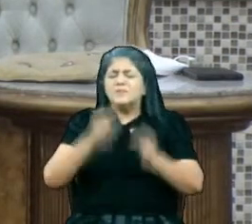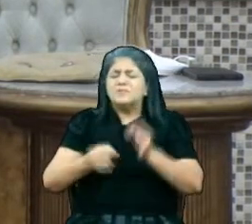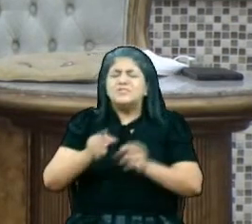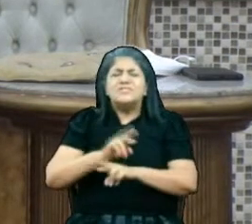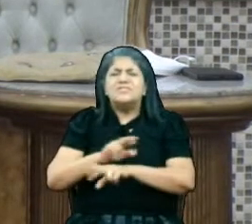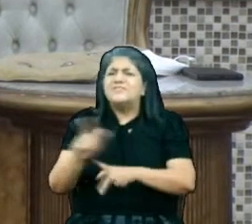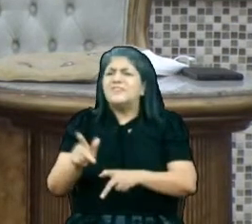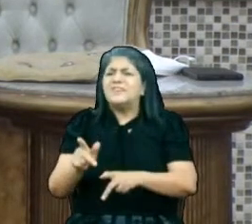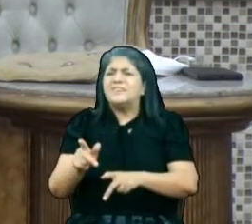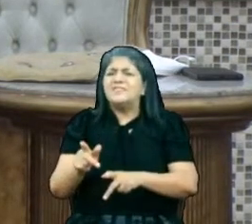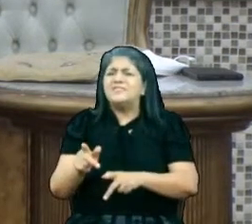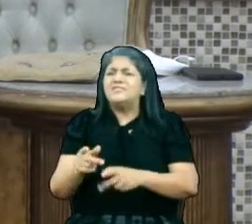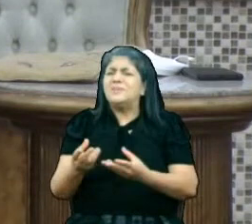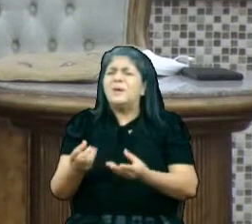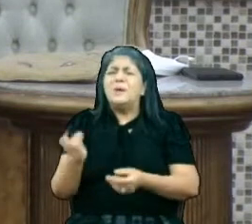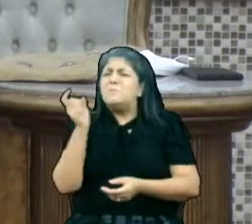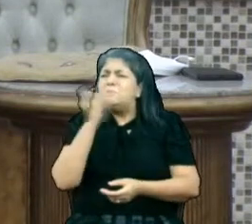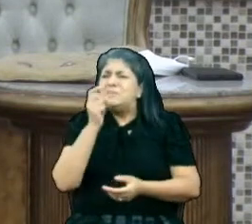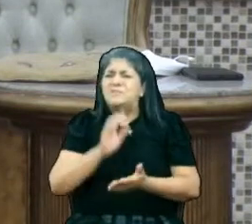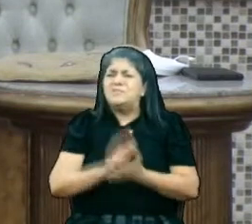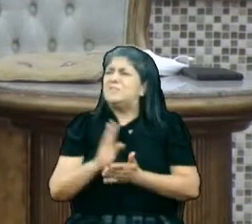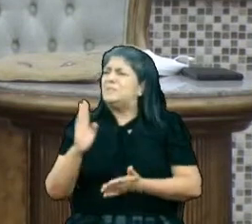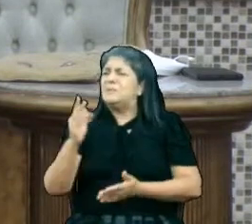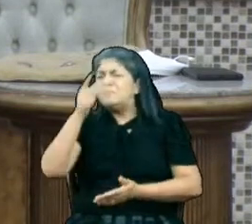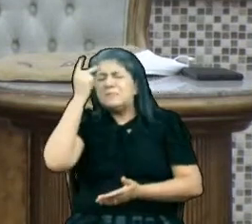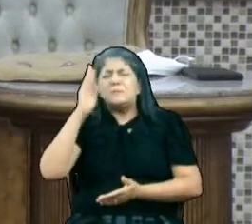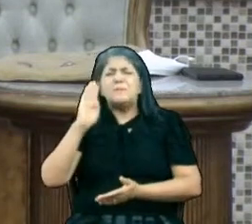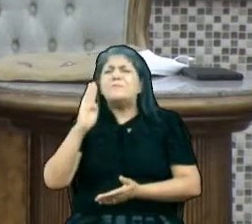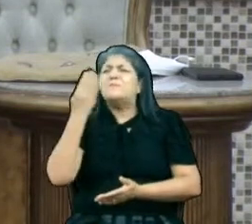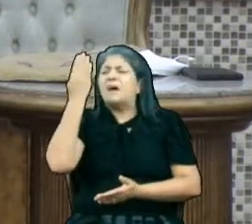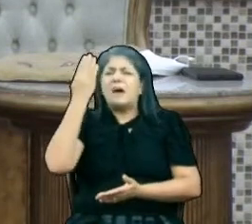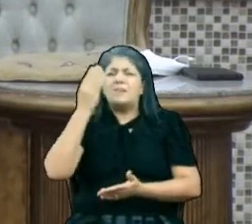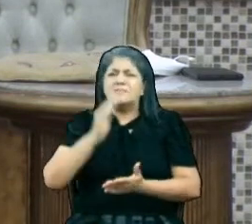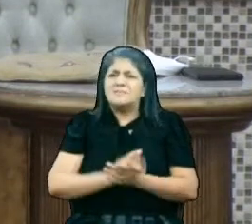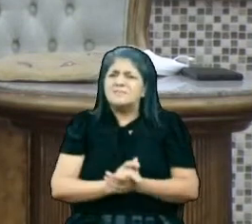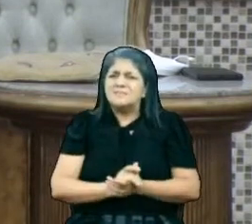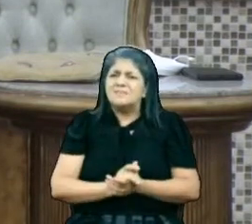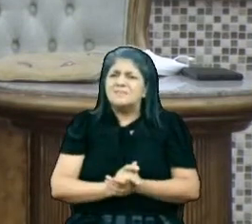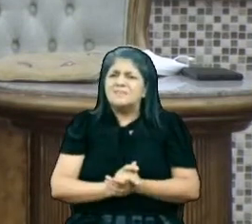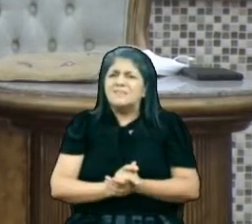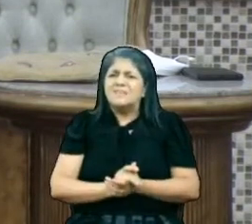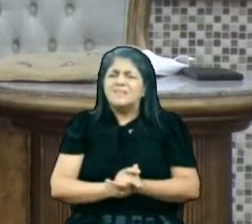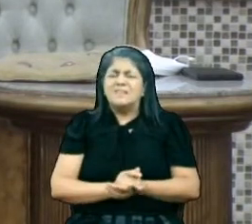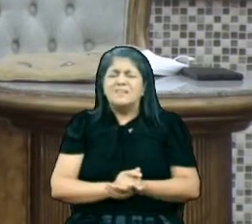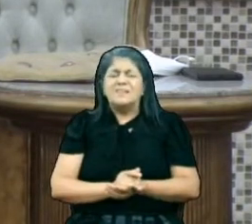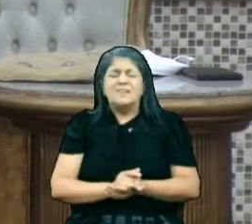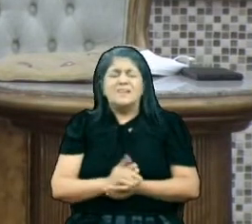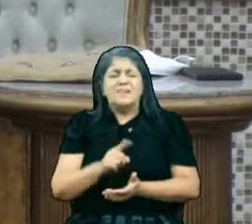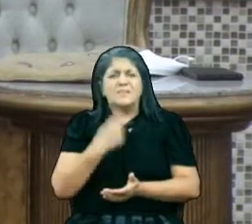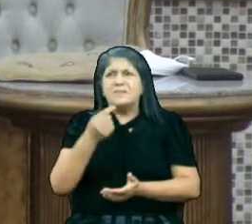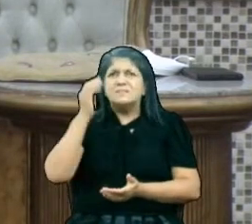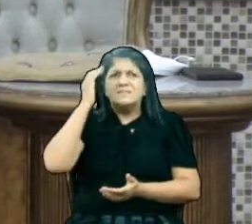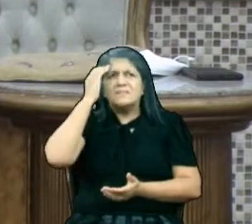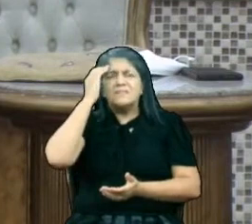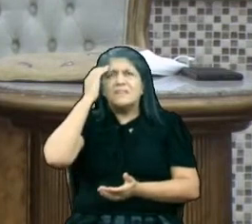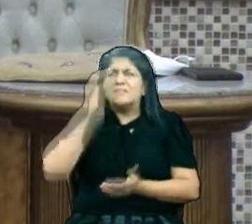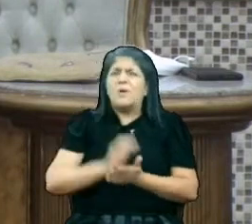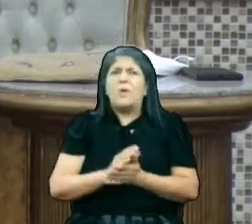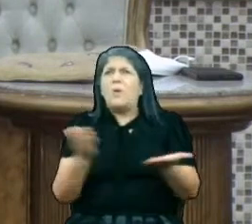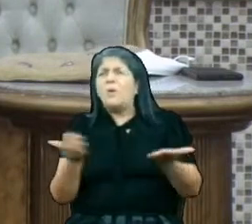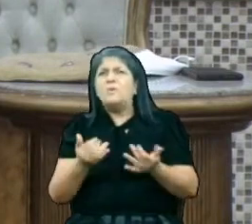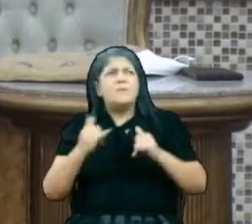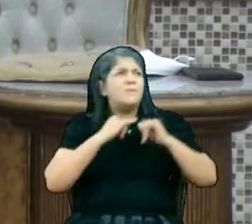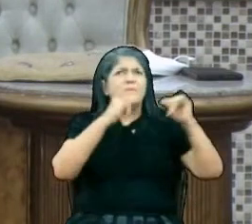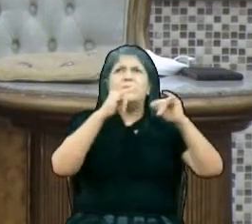a mentira os instrumentos de comunicação a gente não pode acreditar você usa uma